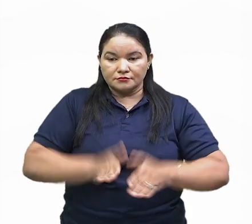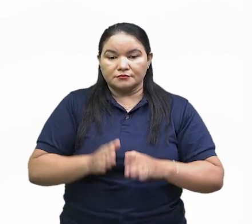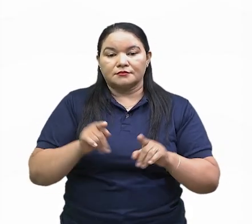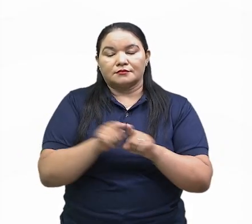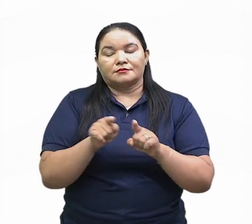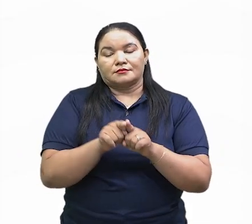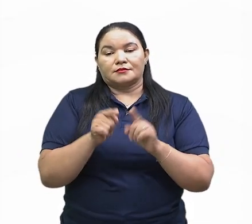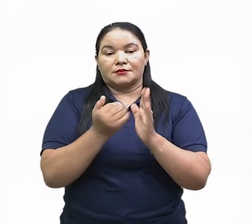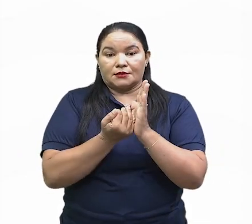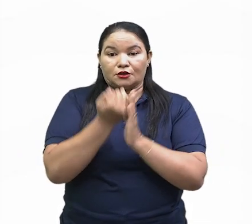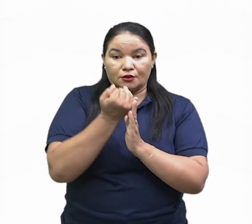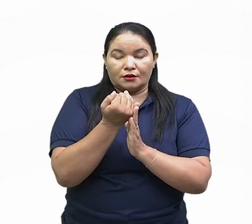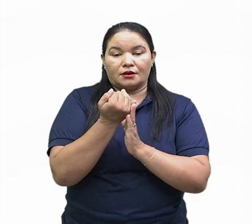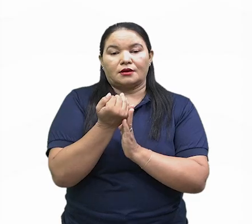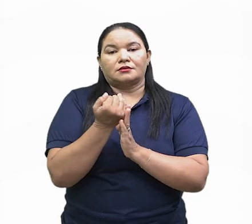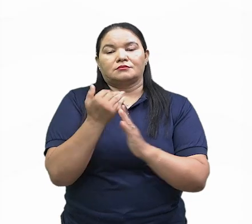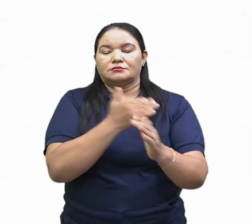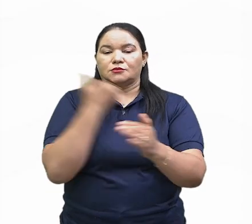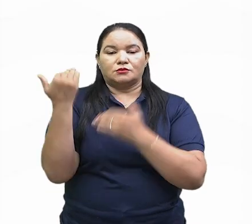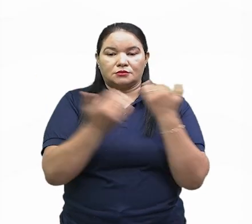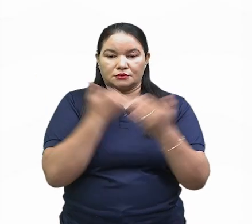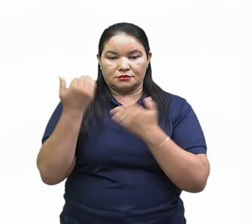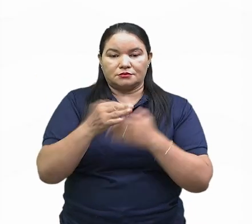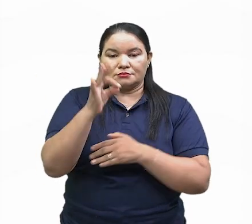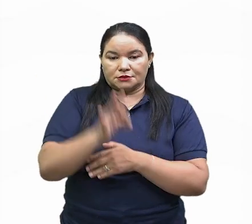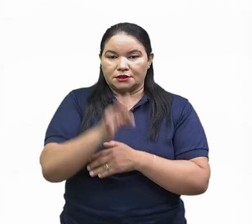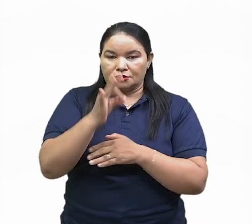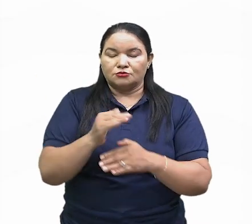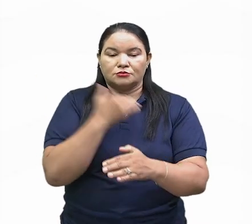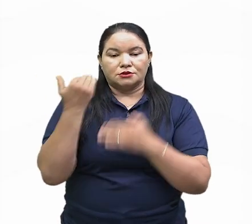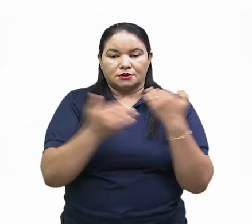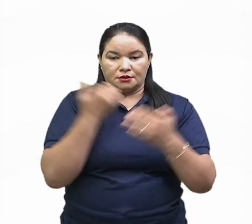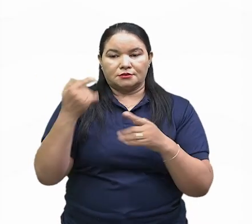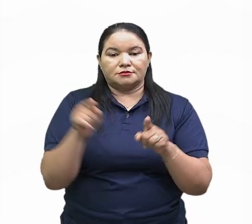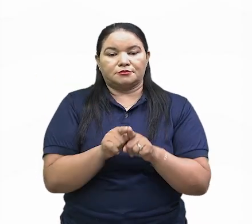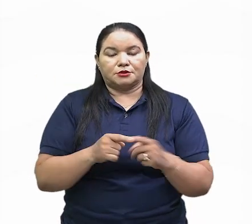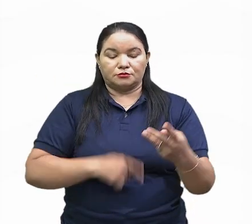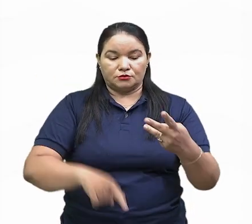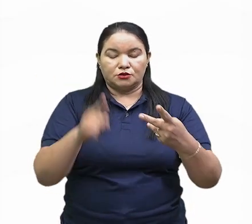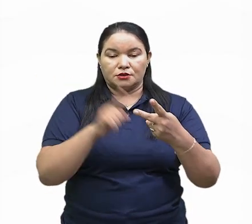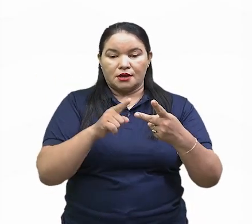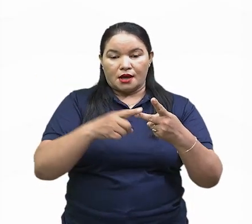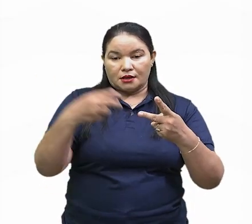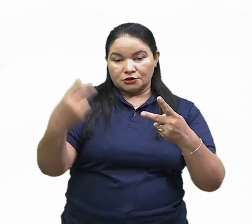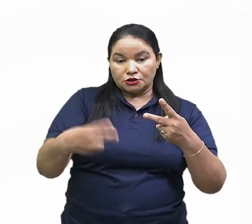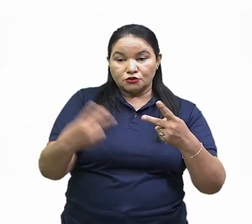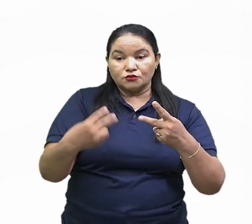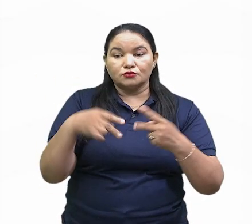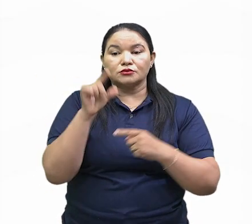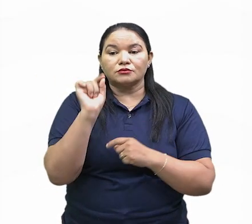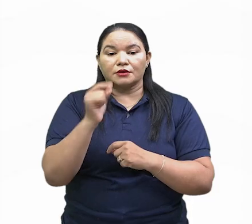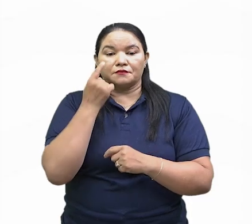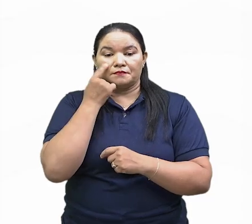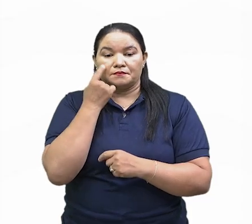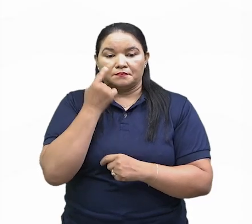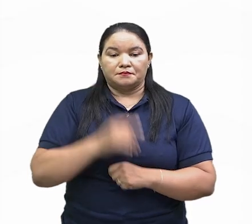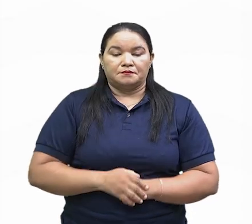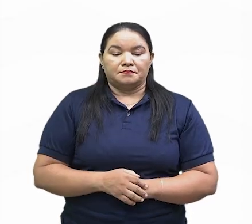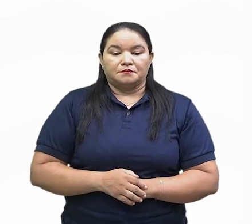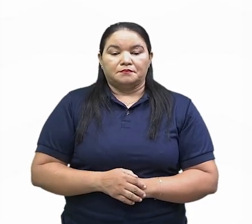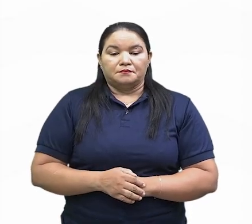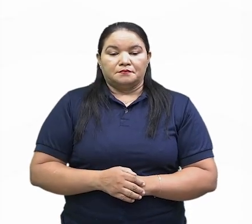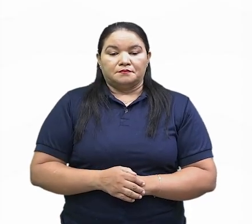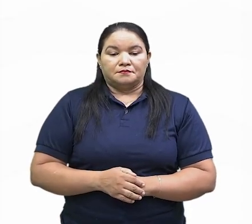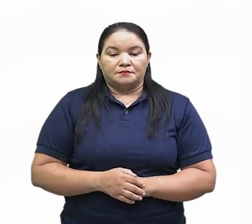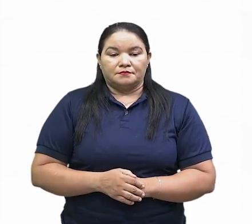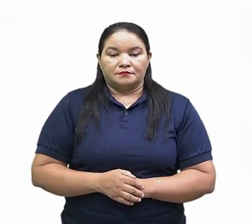também altas taxas de mortalidade. Já a segunda fase, gente, coloca aí pra gente que